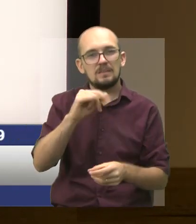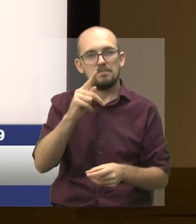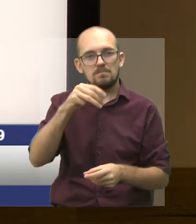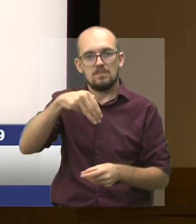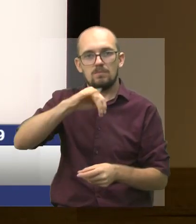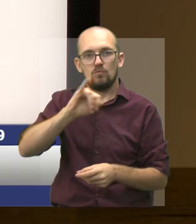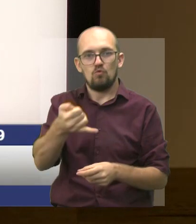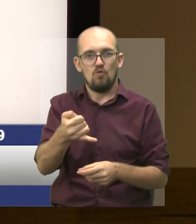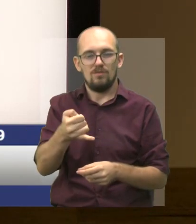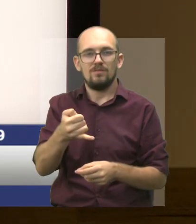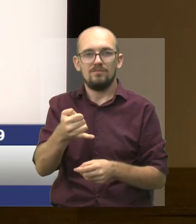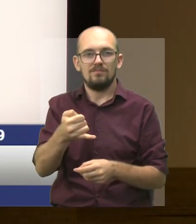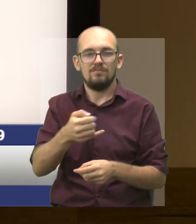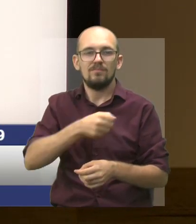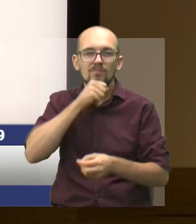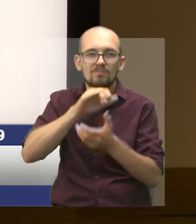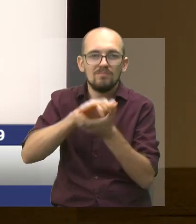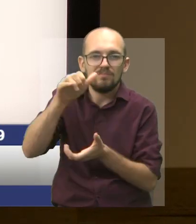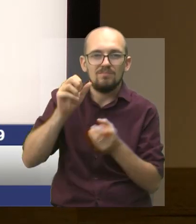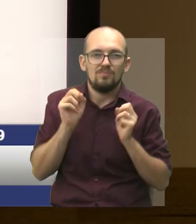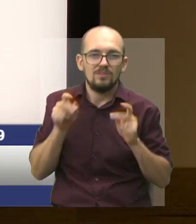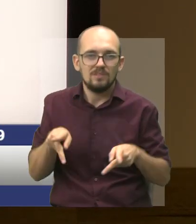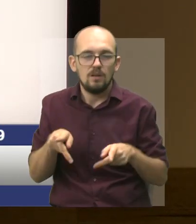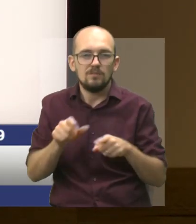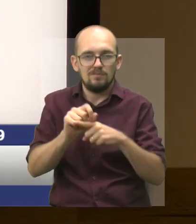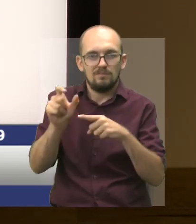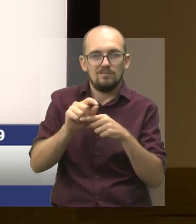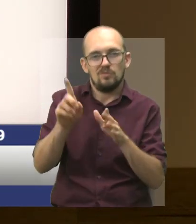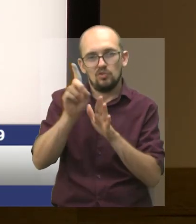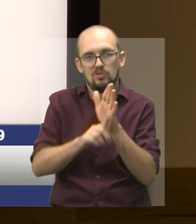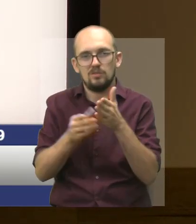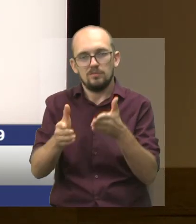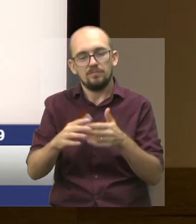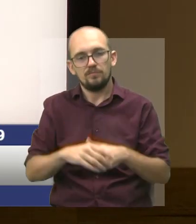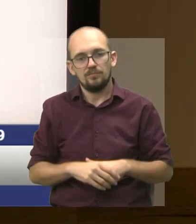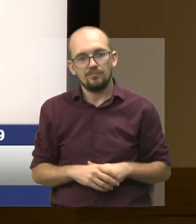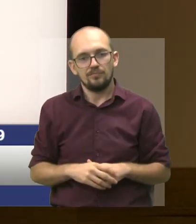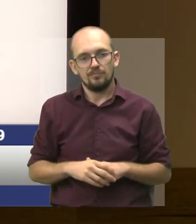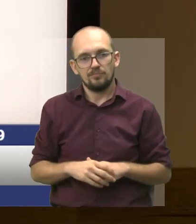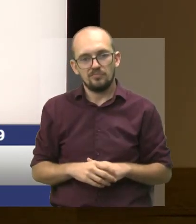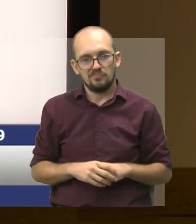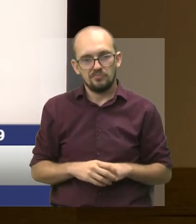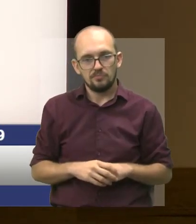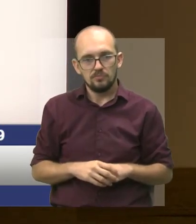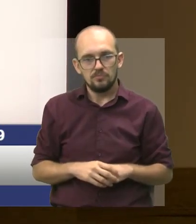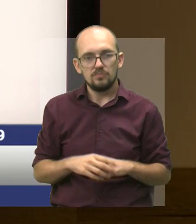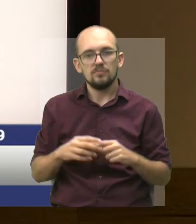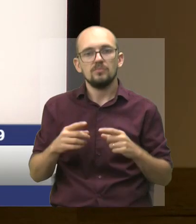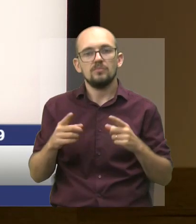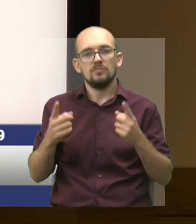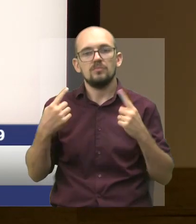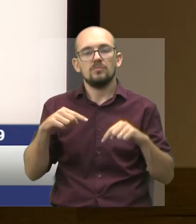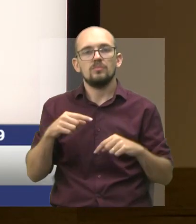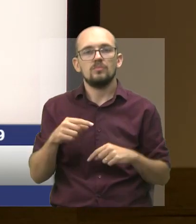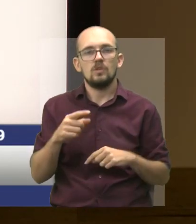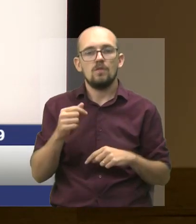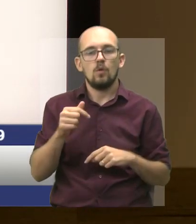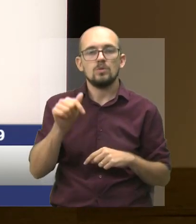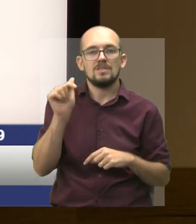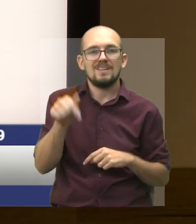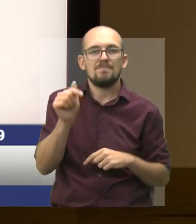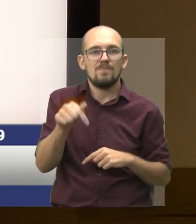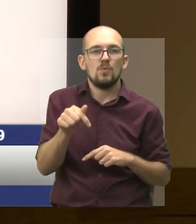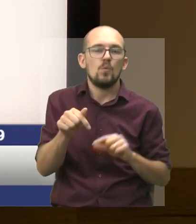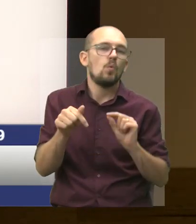aposentados e pensionistas têm o seu direito. Depois nós temos aí um valor de R$7 mil aí, que é